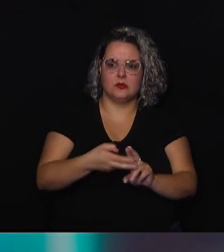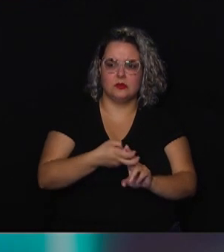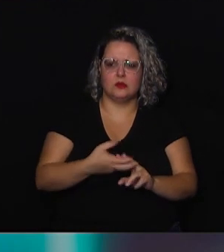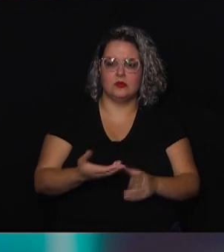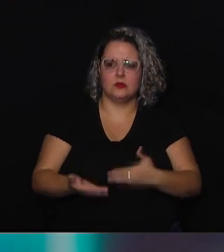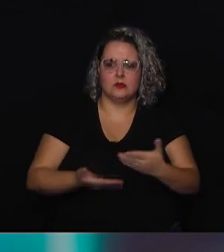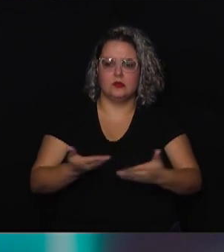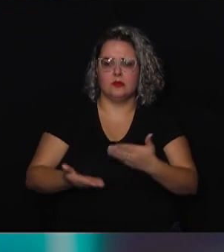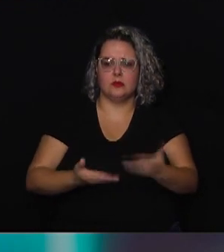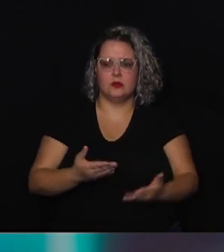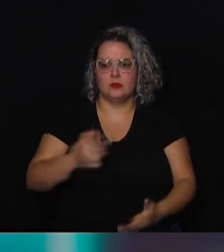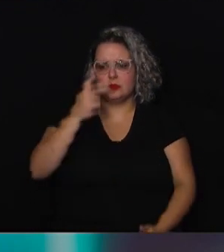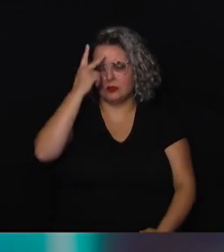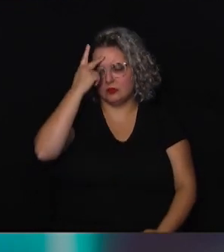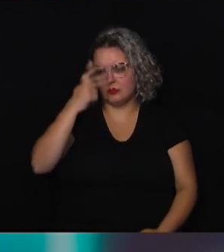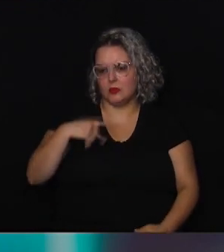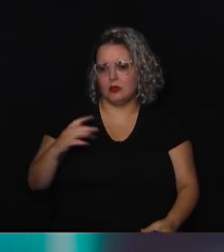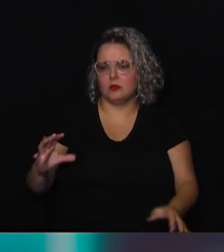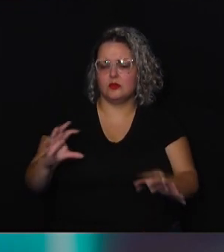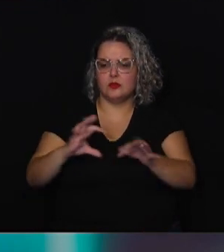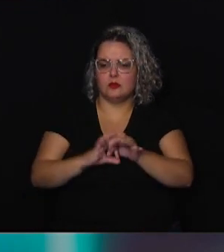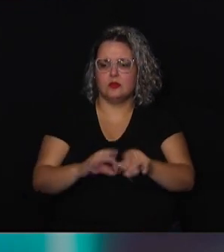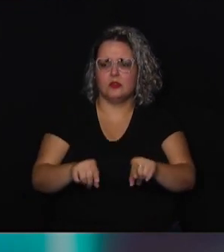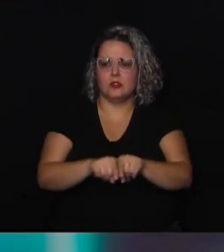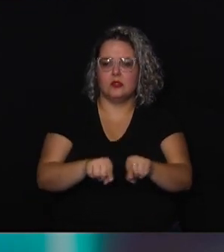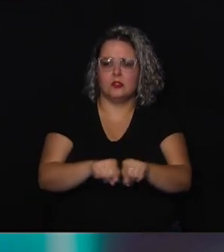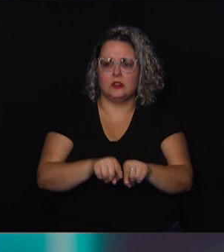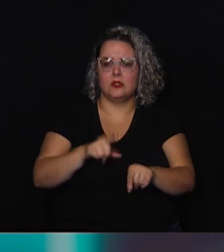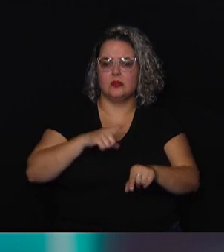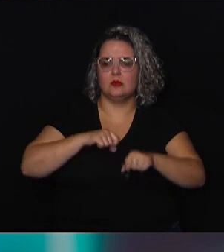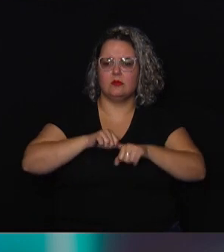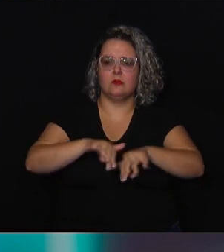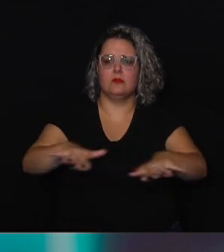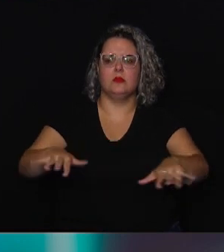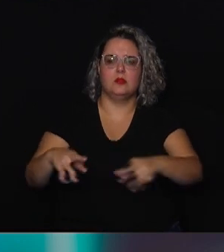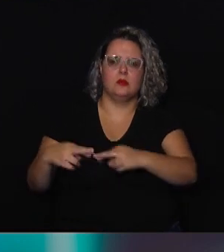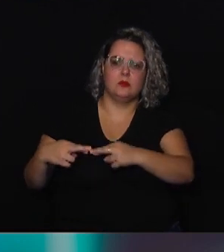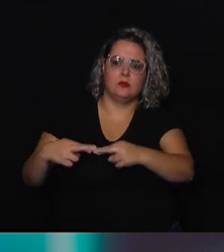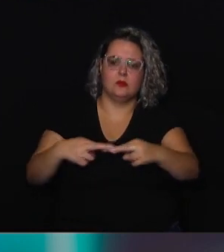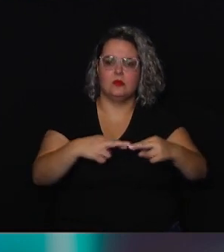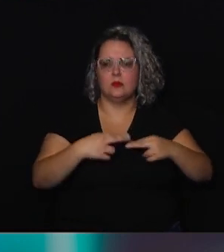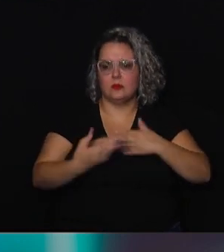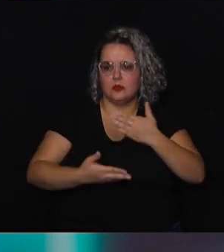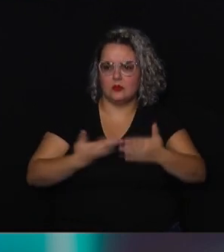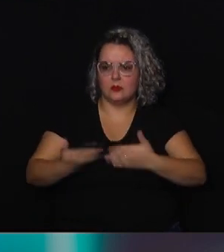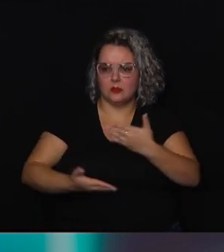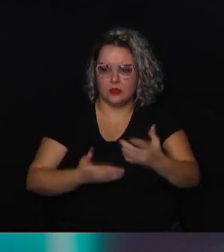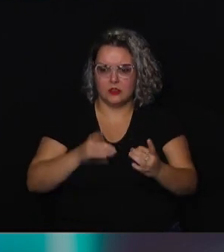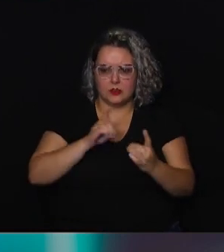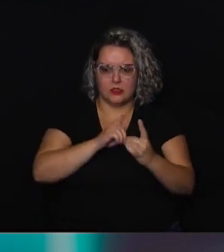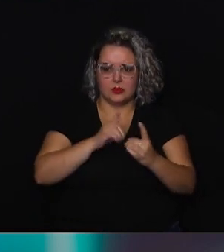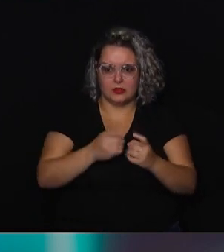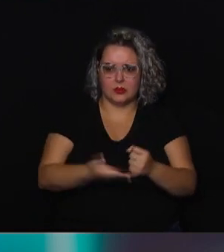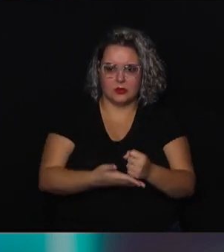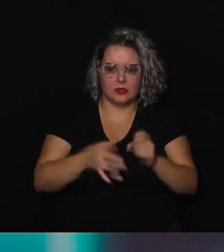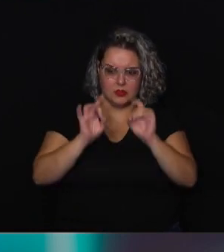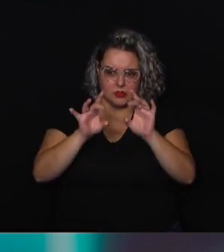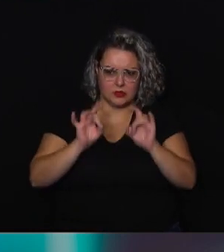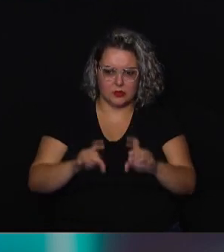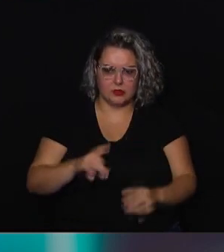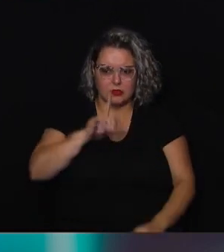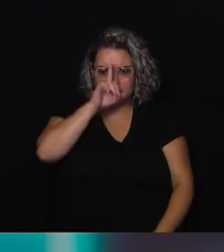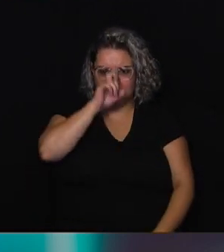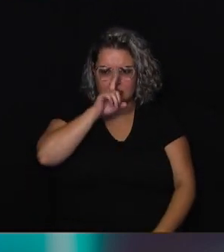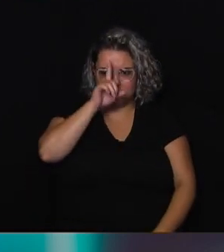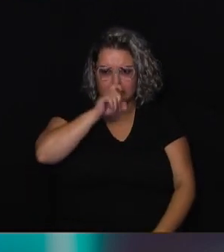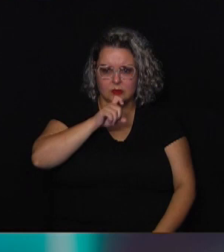quanto conveniados, né? Então, nós temos uma ampla rede de serviços, tanto da atenção básica, especializada, hospitalar, rede